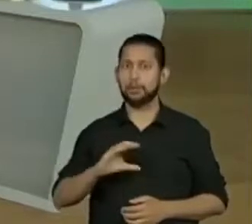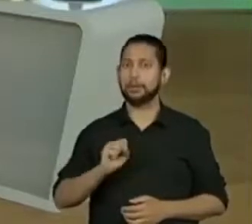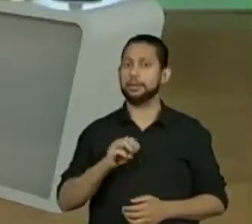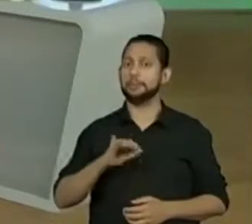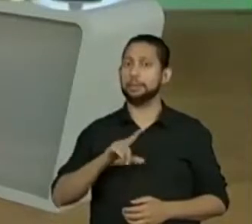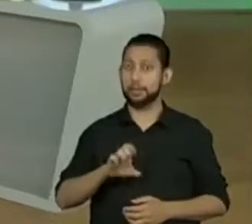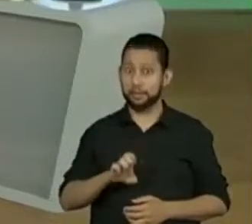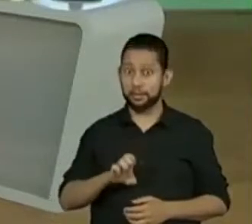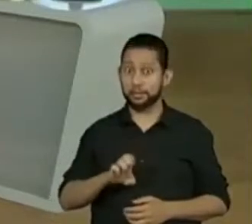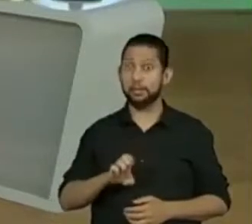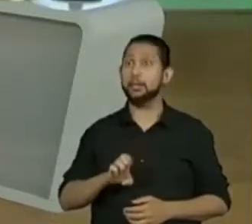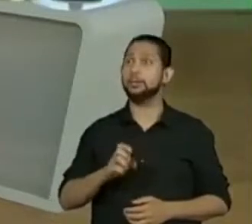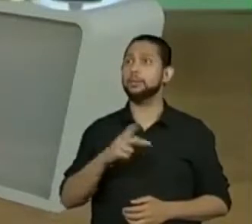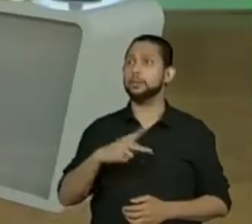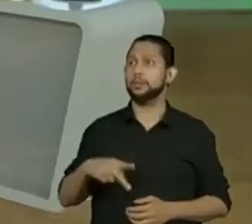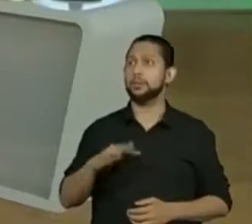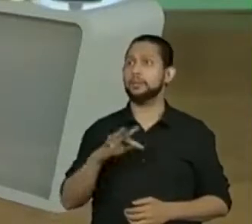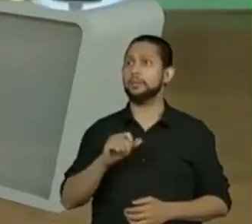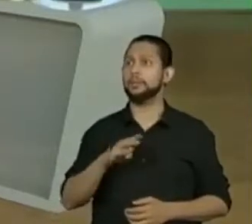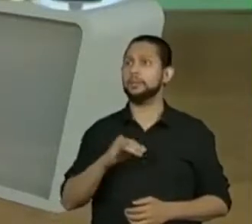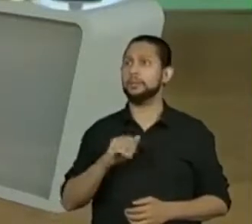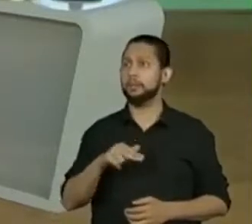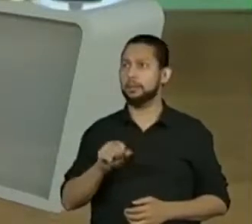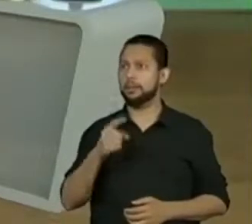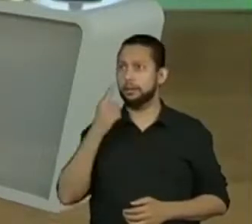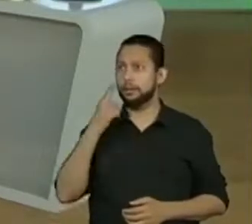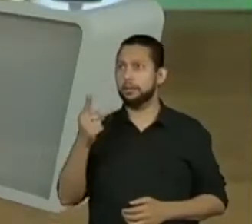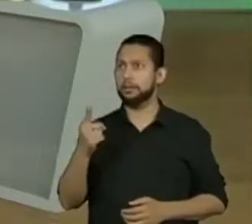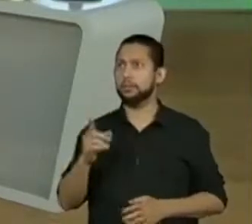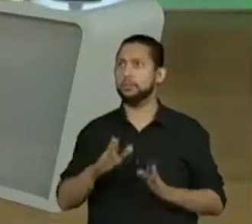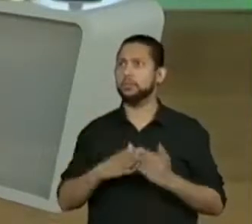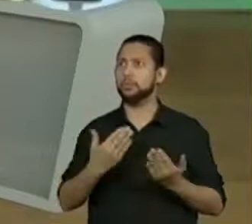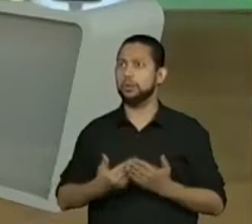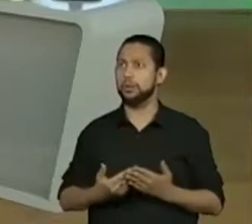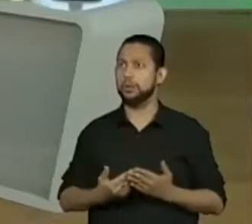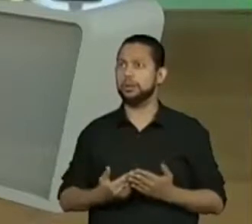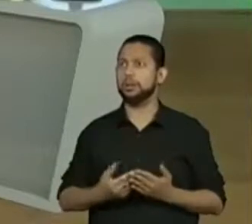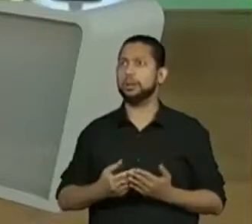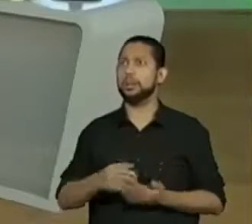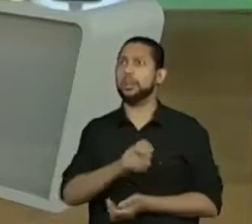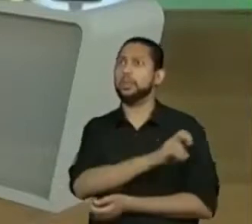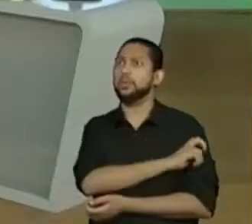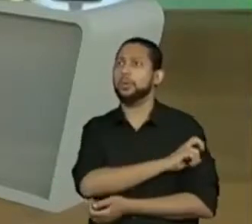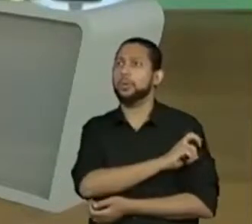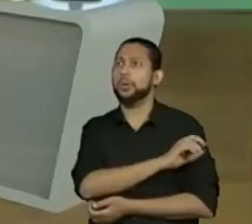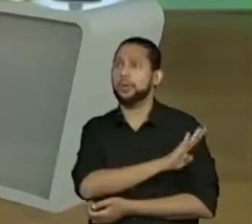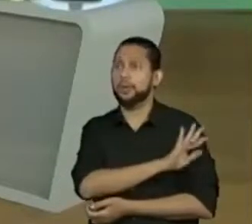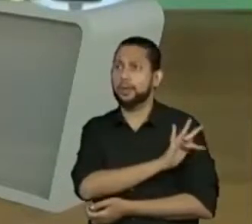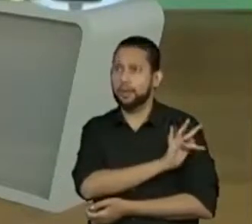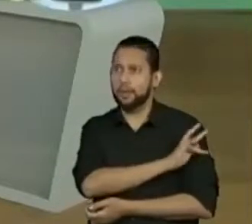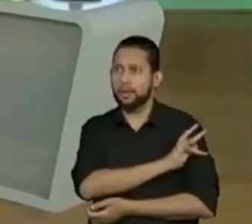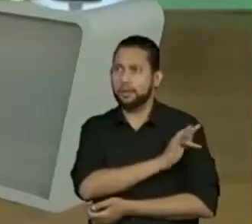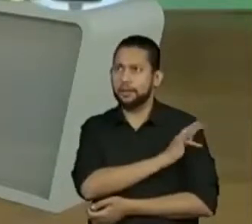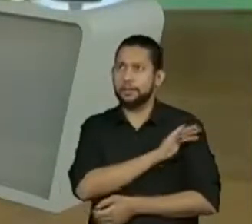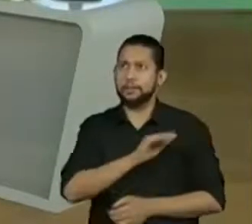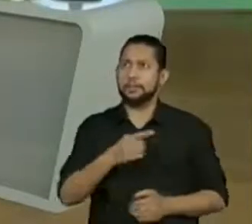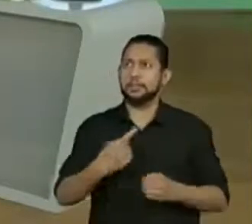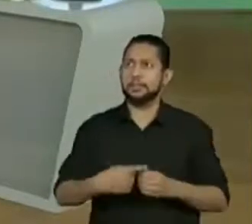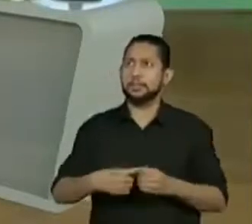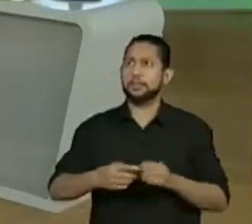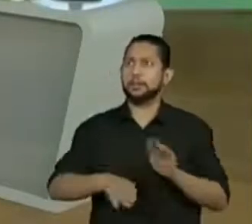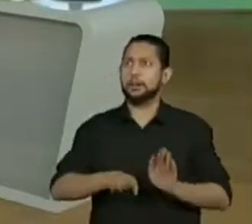conectados a pro Fabiana Celso Pacheco 5º ano ef de cara